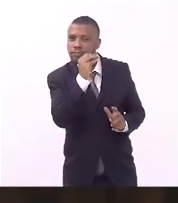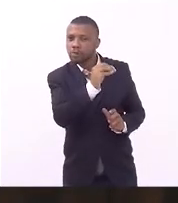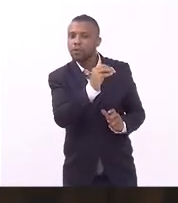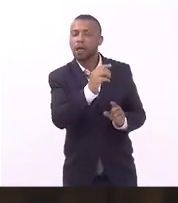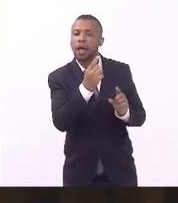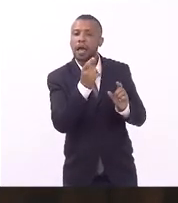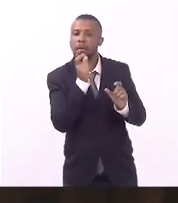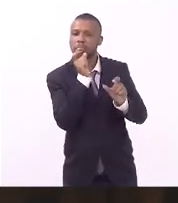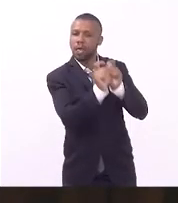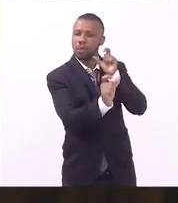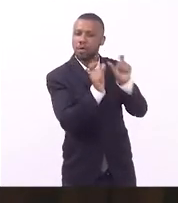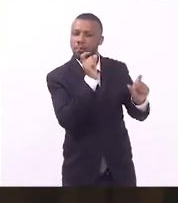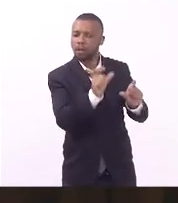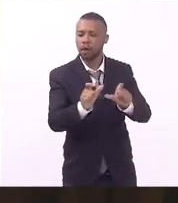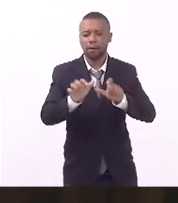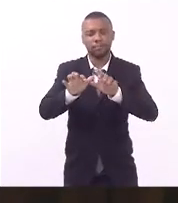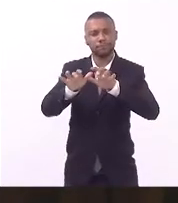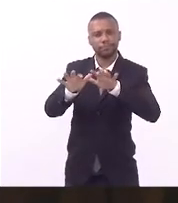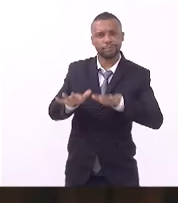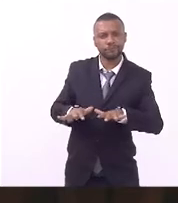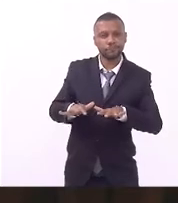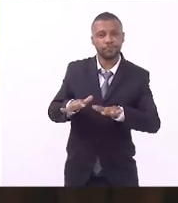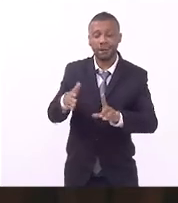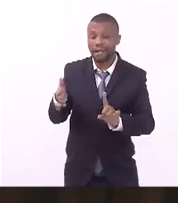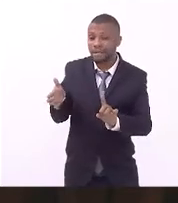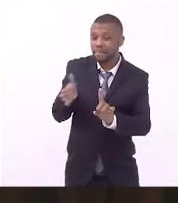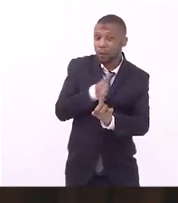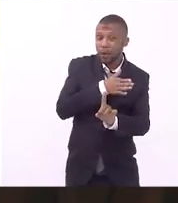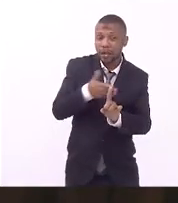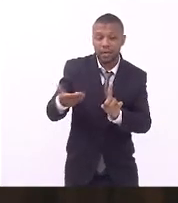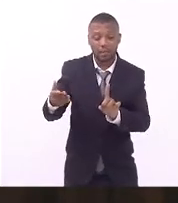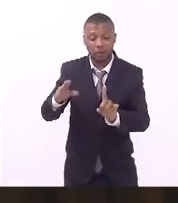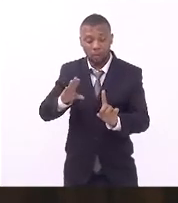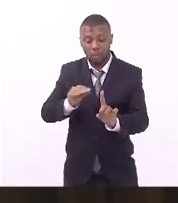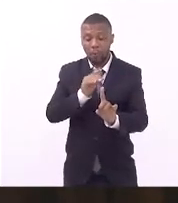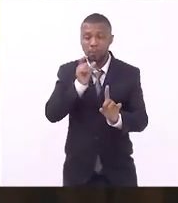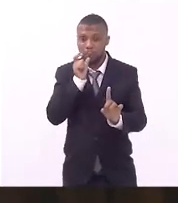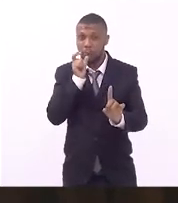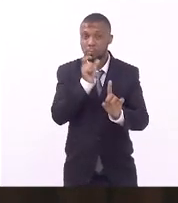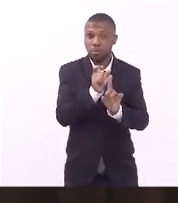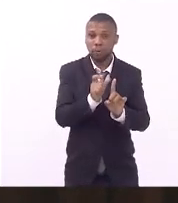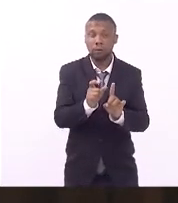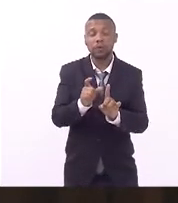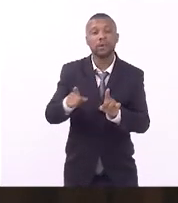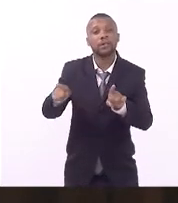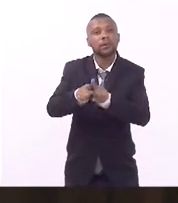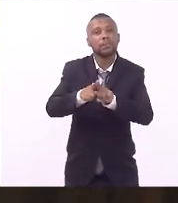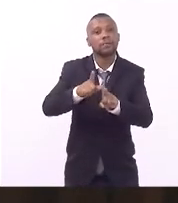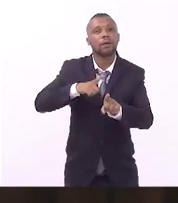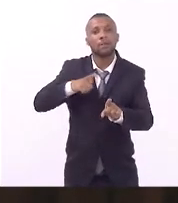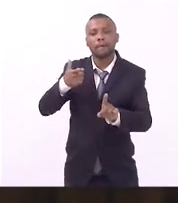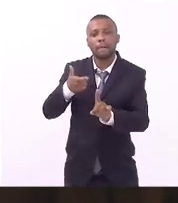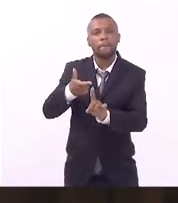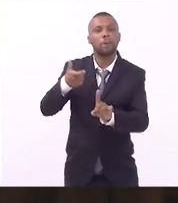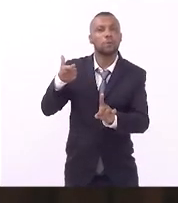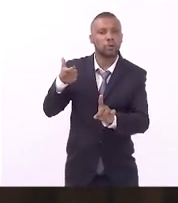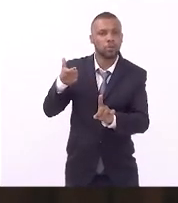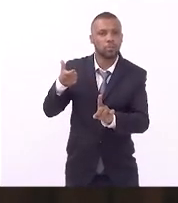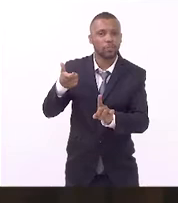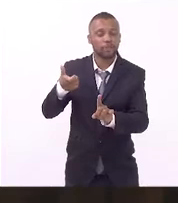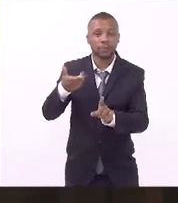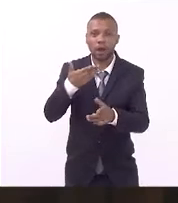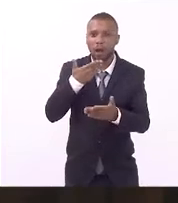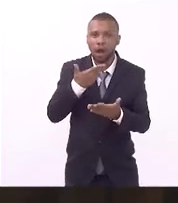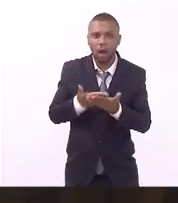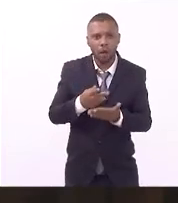ataques virtuais, violência física e verbal, e até um caso de homicídio. Estarece que o presidente Jair